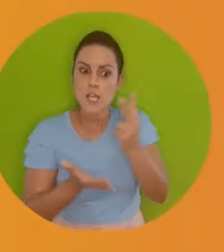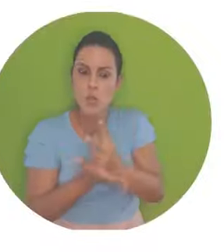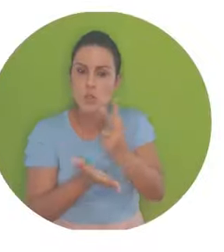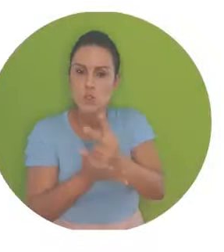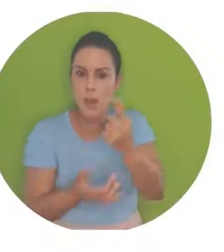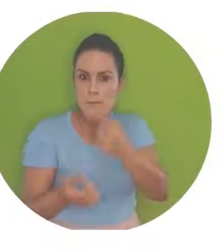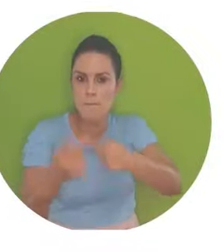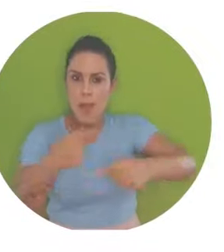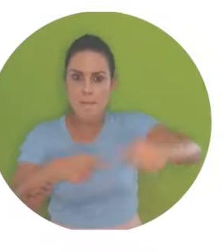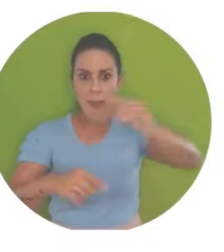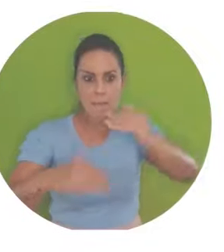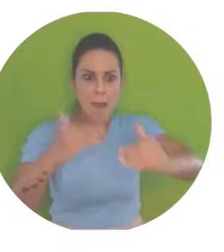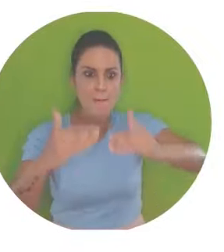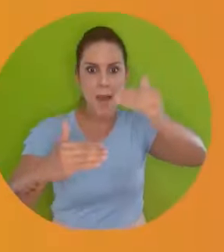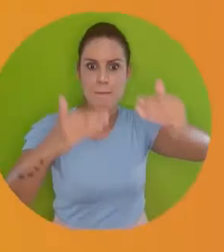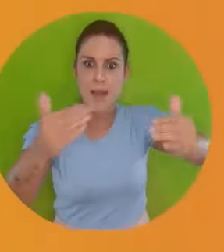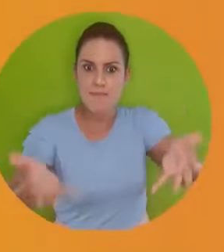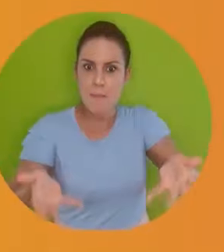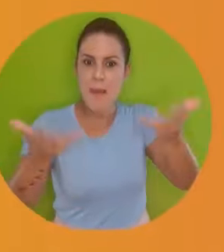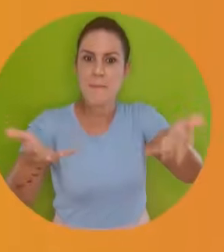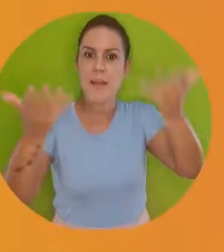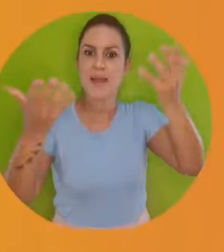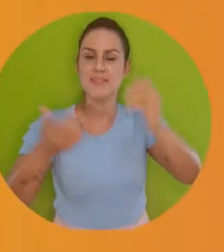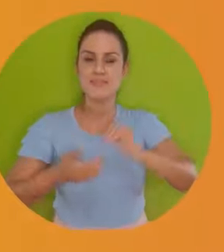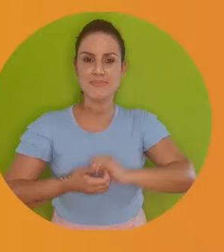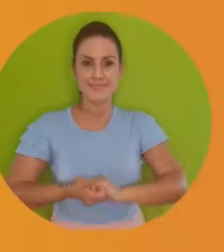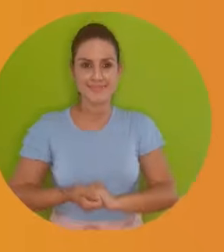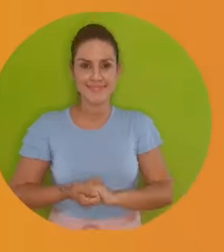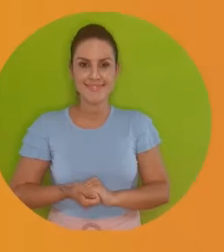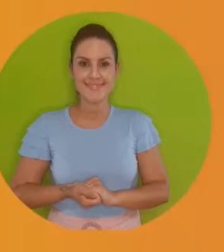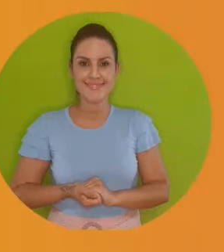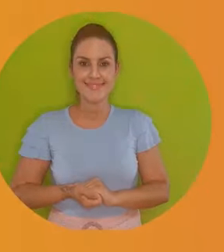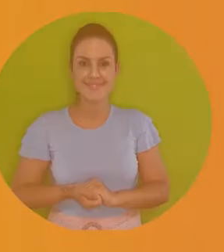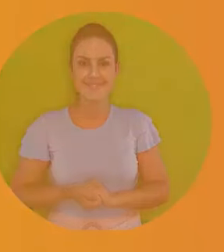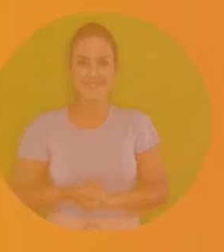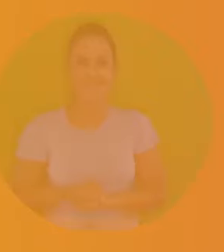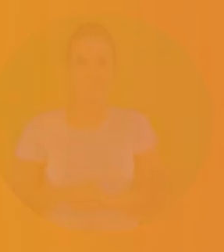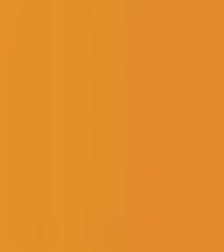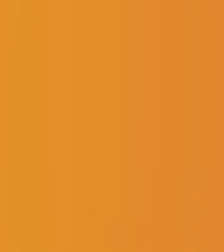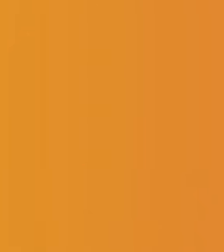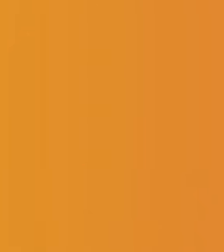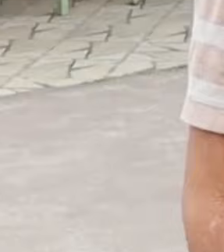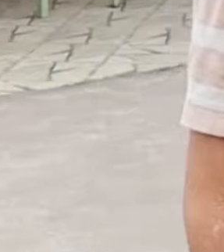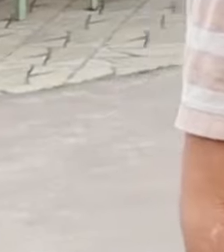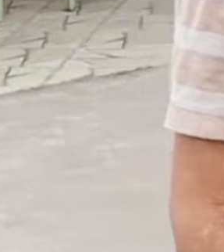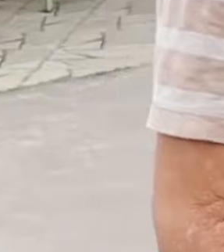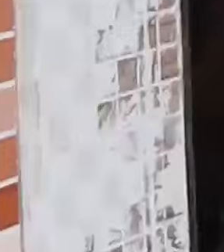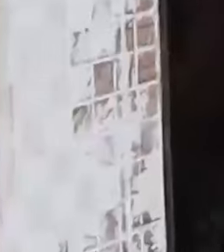competência. Não aceite menos. Vila Velha tem que continuar no rumo certo.